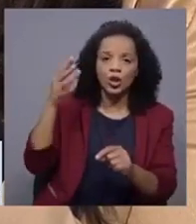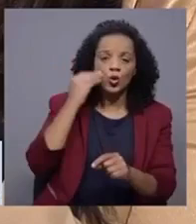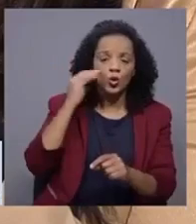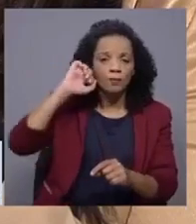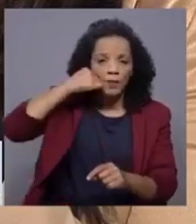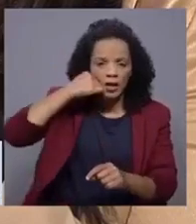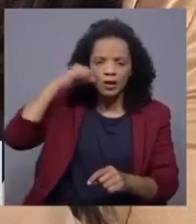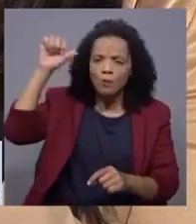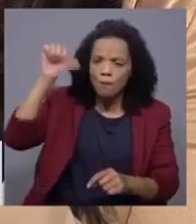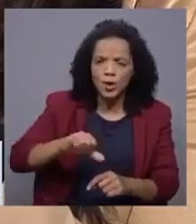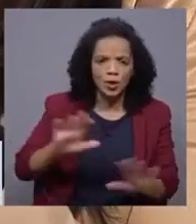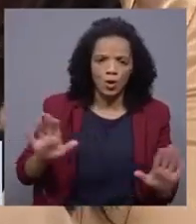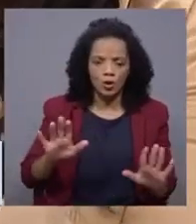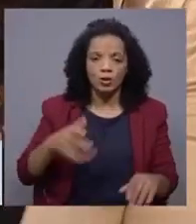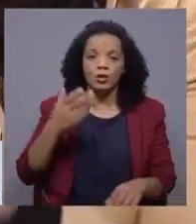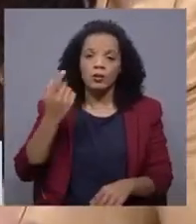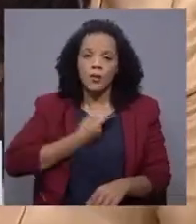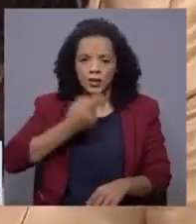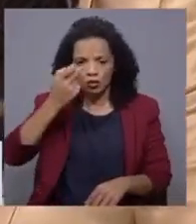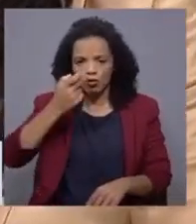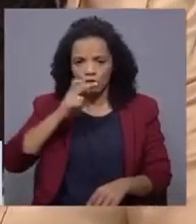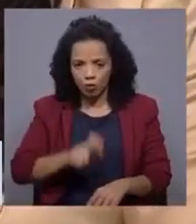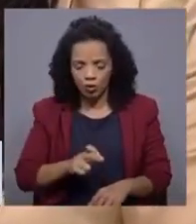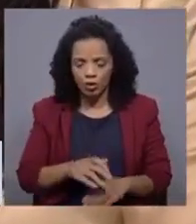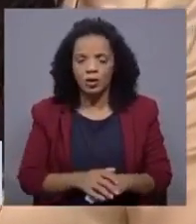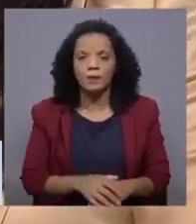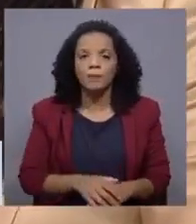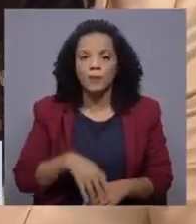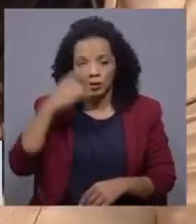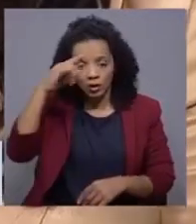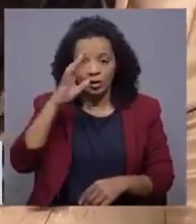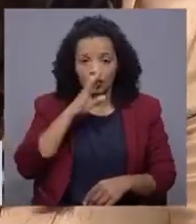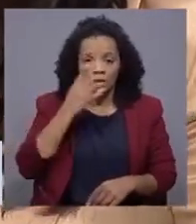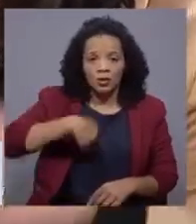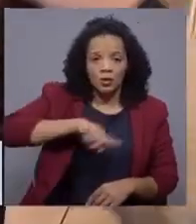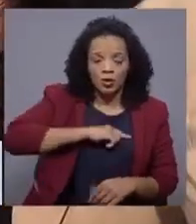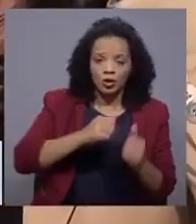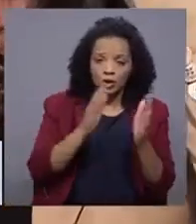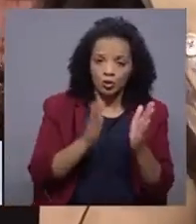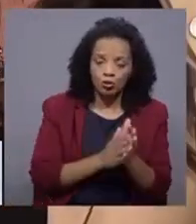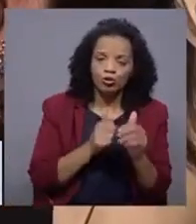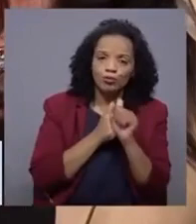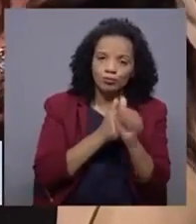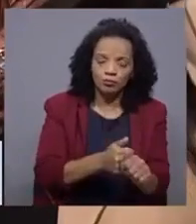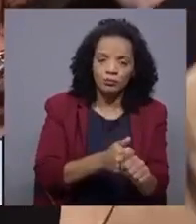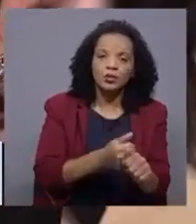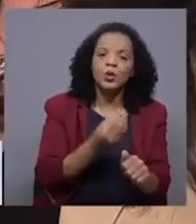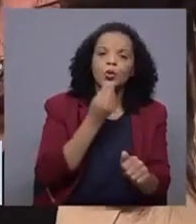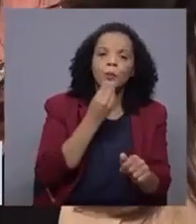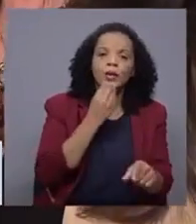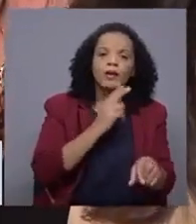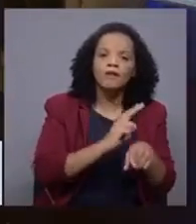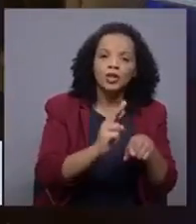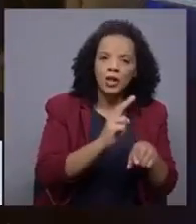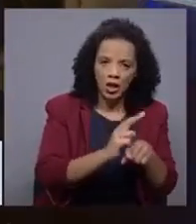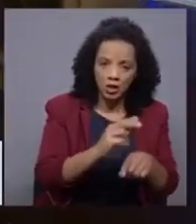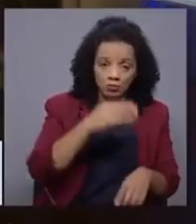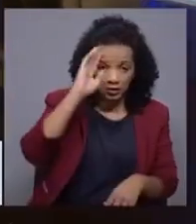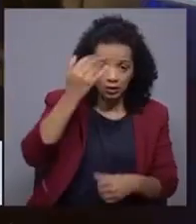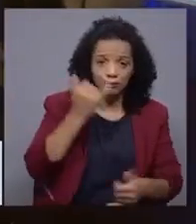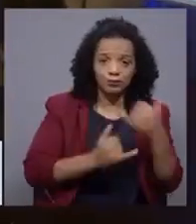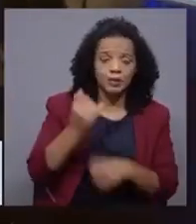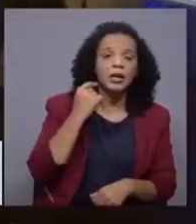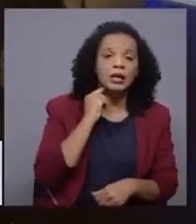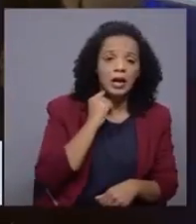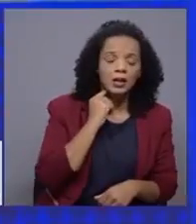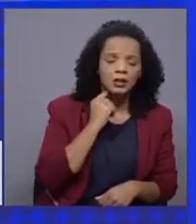por absurdo, sim, só isto. Tem que responder às touradas. Para terminar, imaginemos que passávamos todos a seguir uma dieta vegetariana. Sabe o que é que substitui a